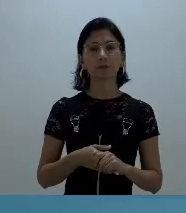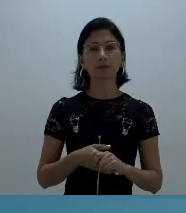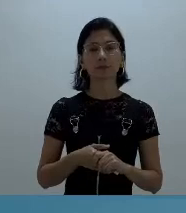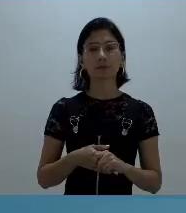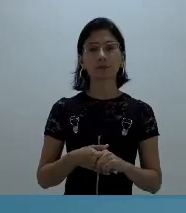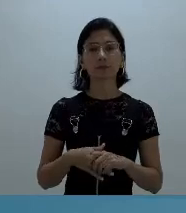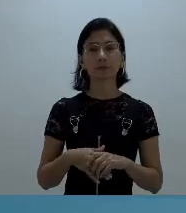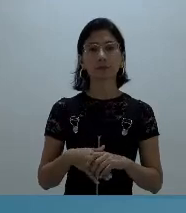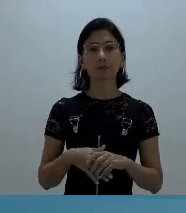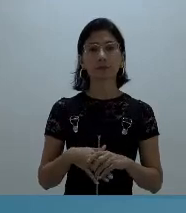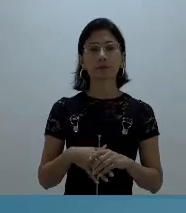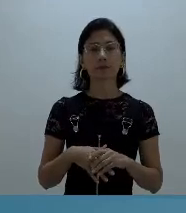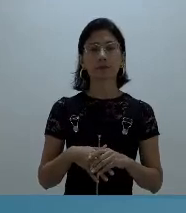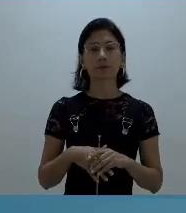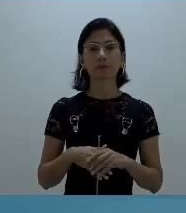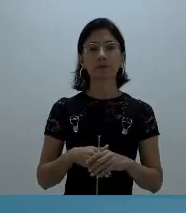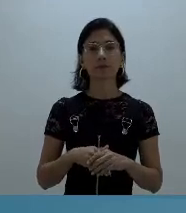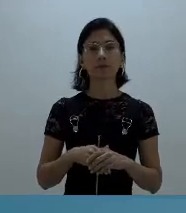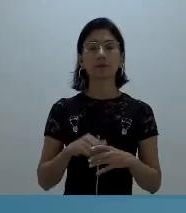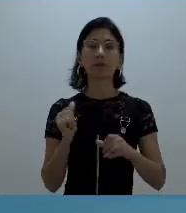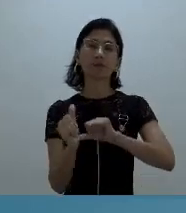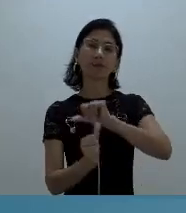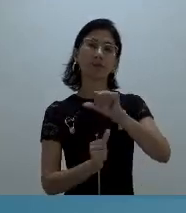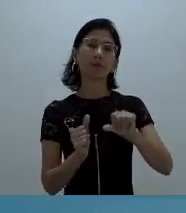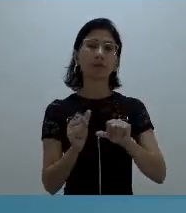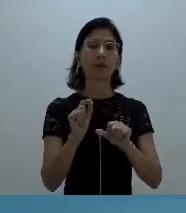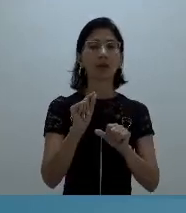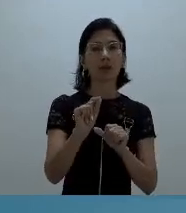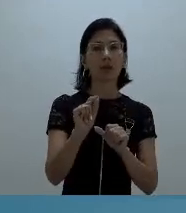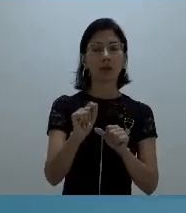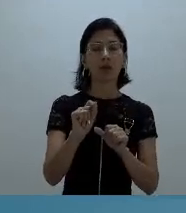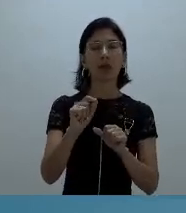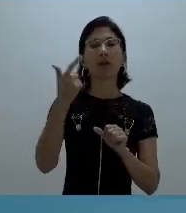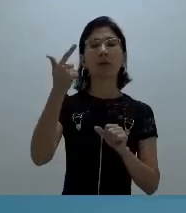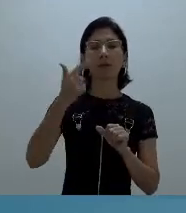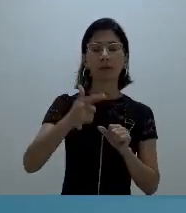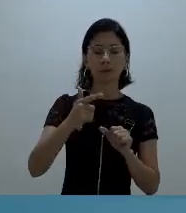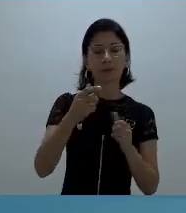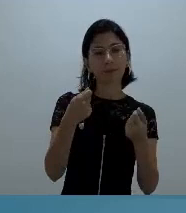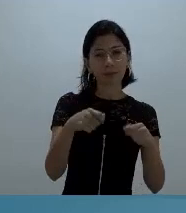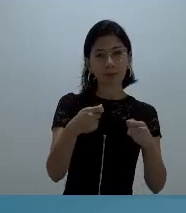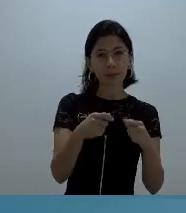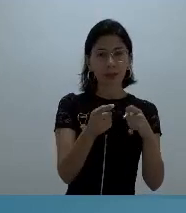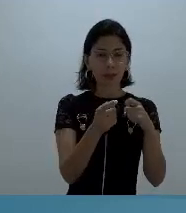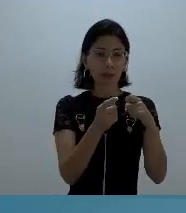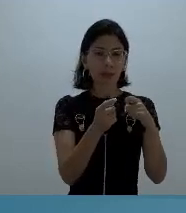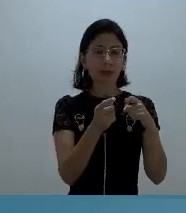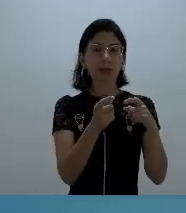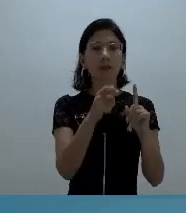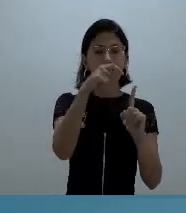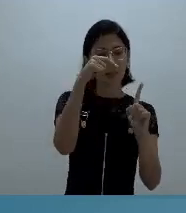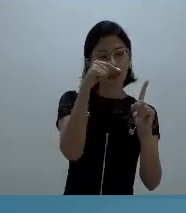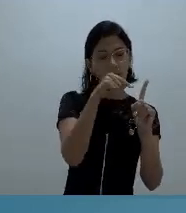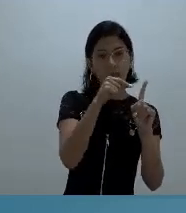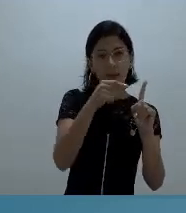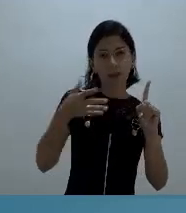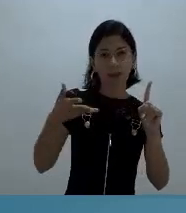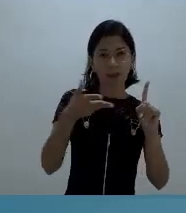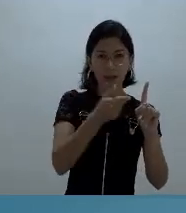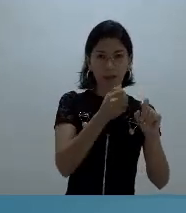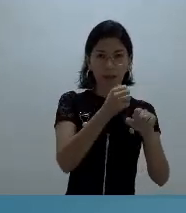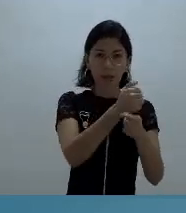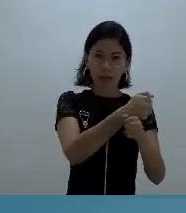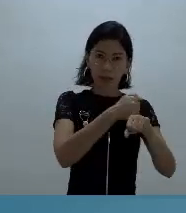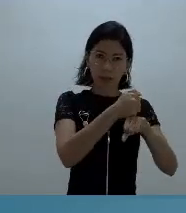alternativamente, determinar a realização de perícia contábil para se apurar o valor efetivamente devido ao